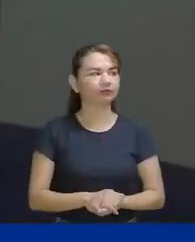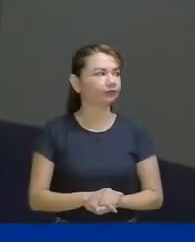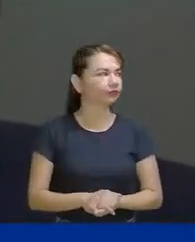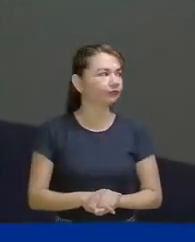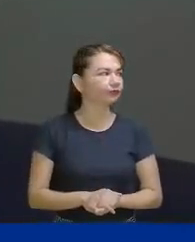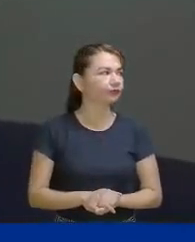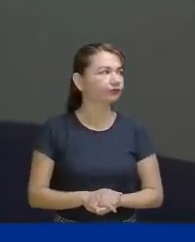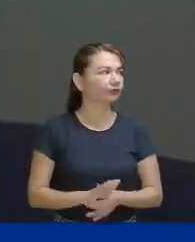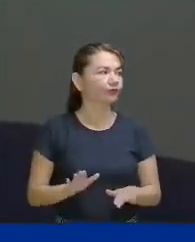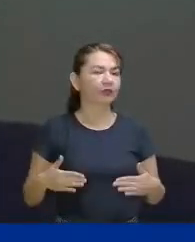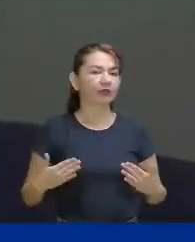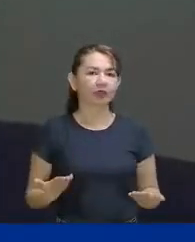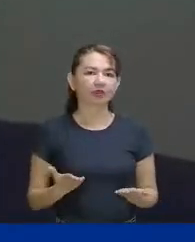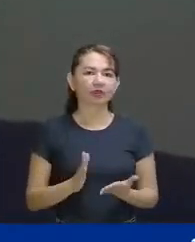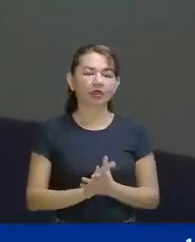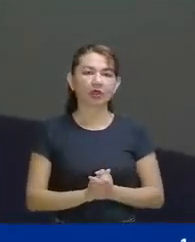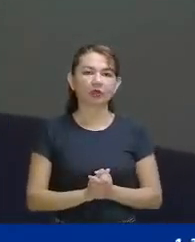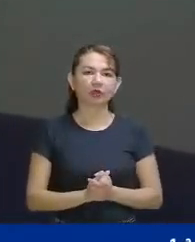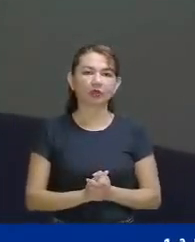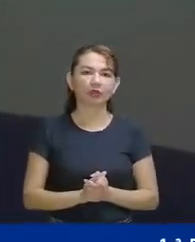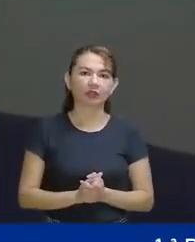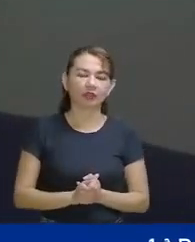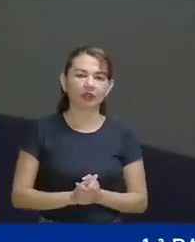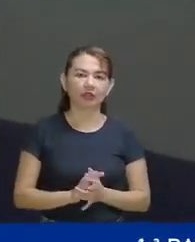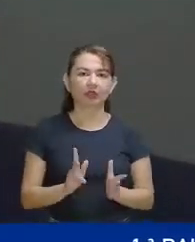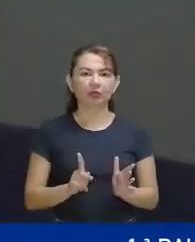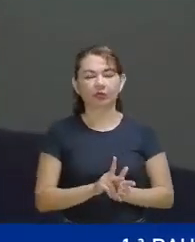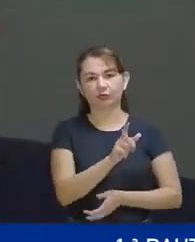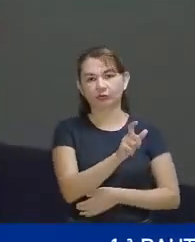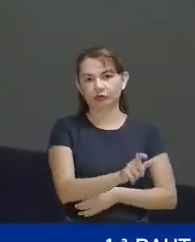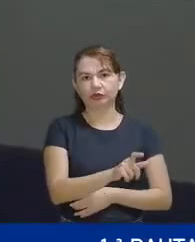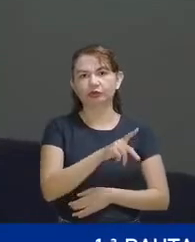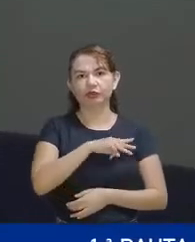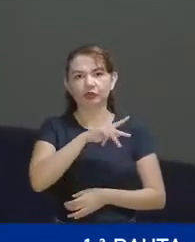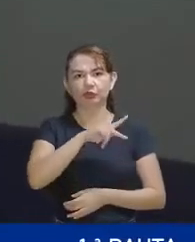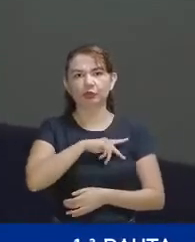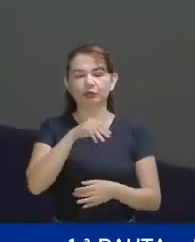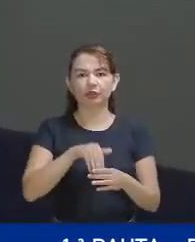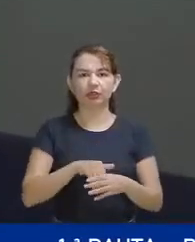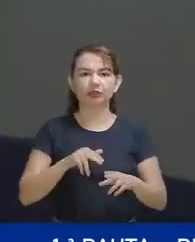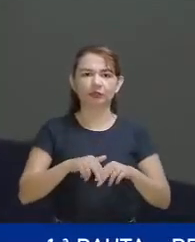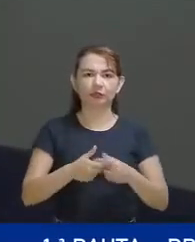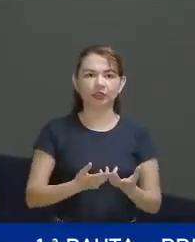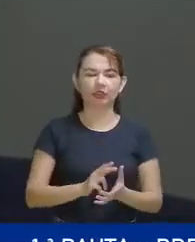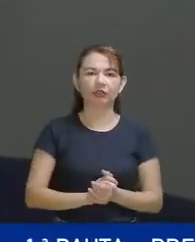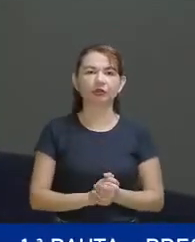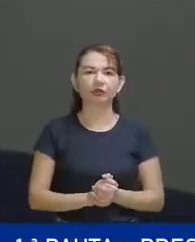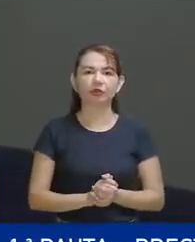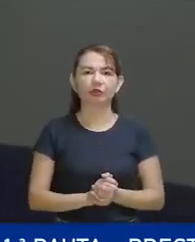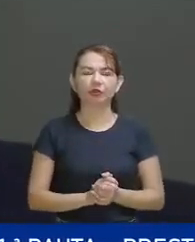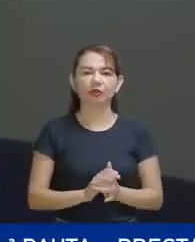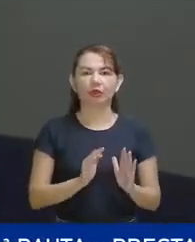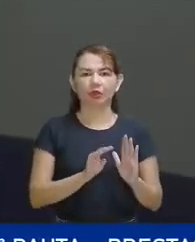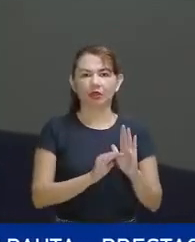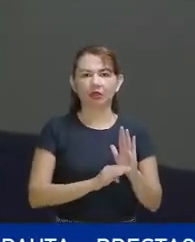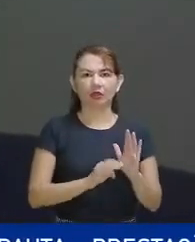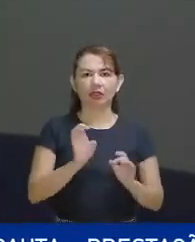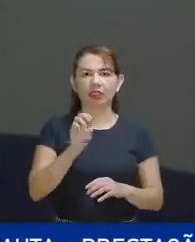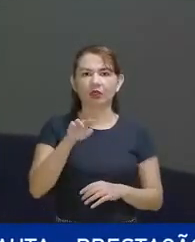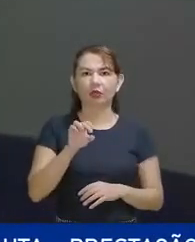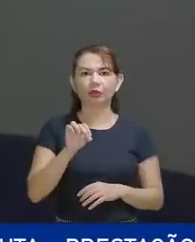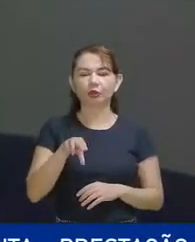Excelência, utilizando aí o argumento do Ministério Público Eleitoral acerca do princípio da economicidade, o Amapá tem